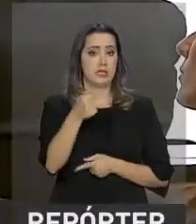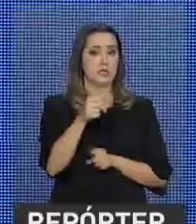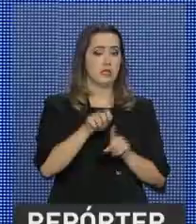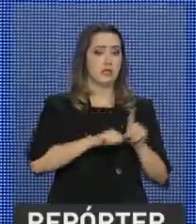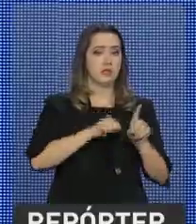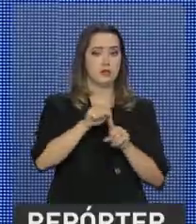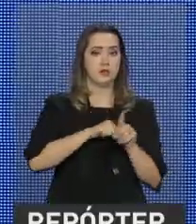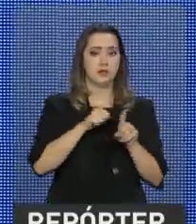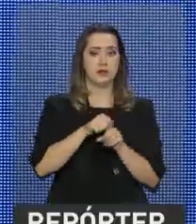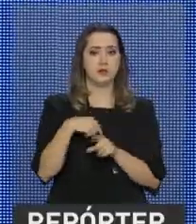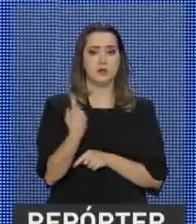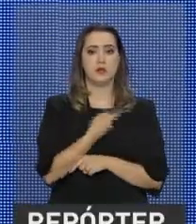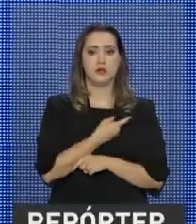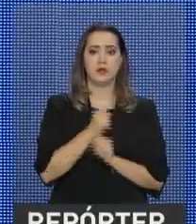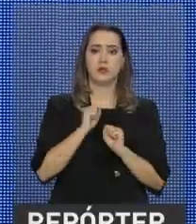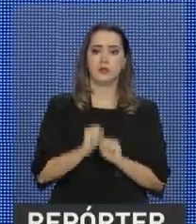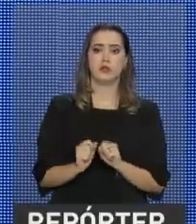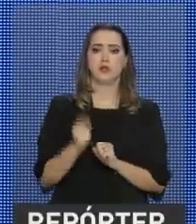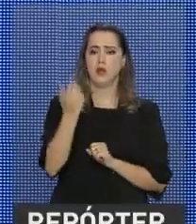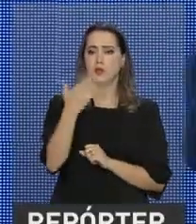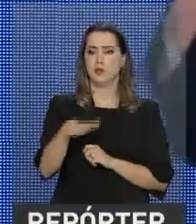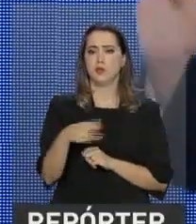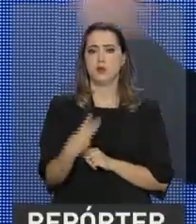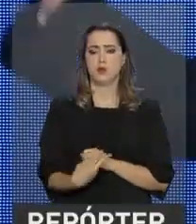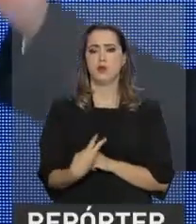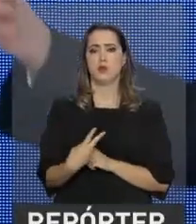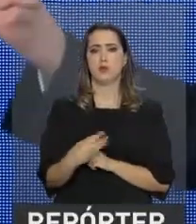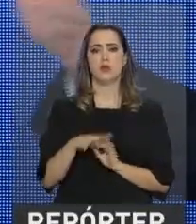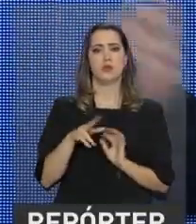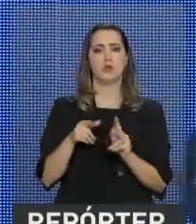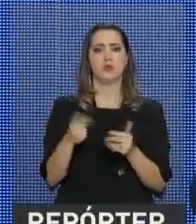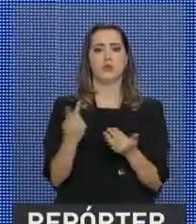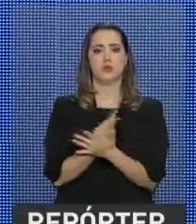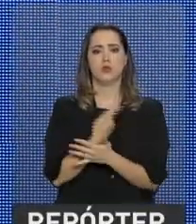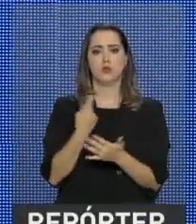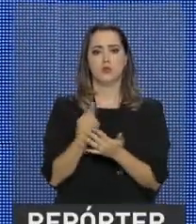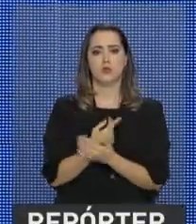7 meses nós podemos fazer pelo menos 1/3 de tudo aquilo que foi feito nesses 2 anos.